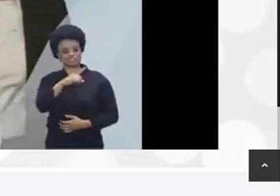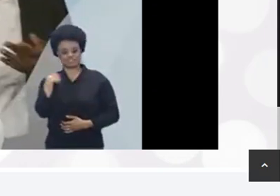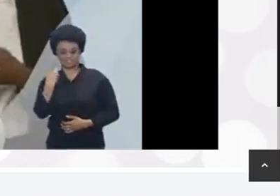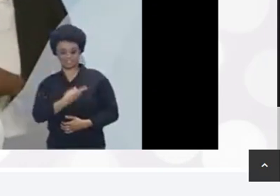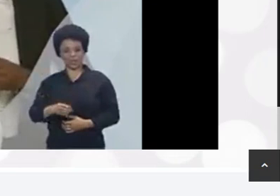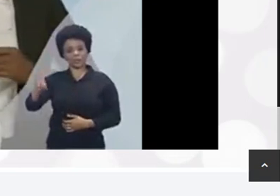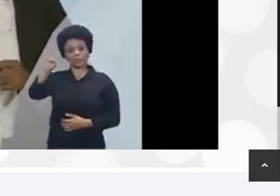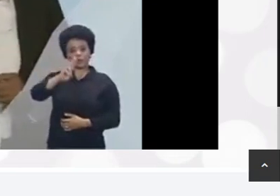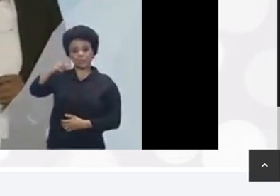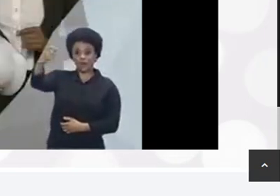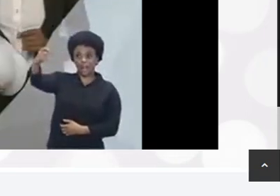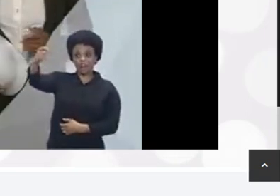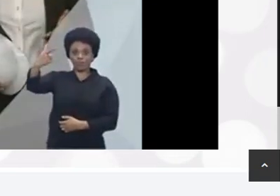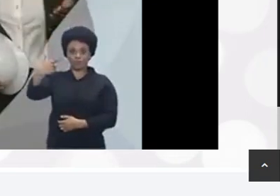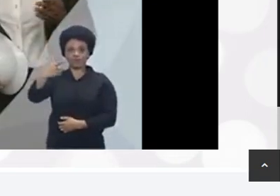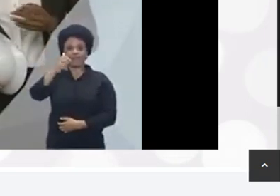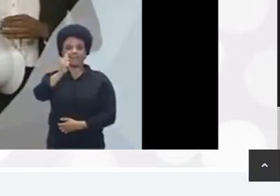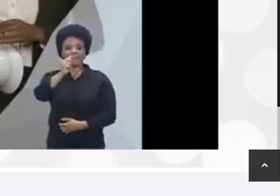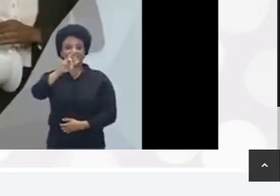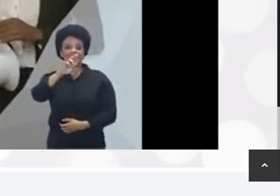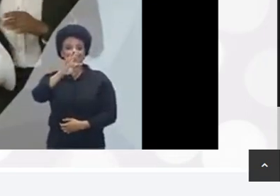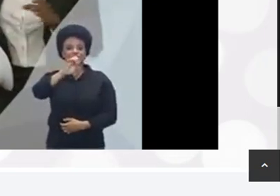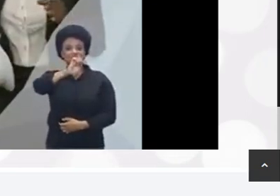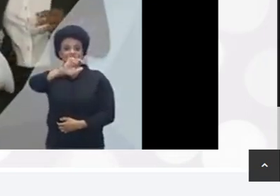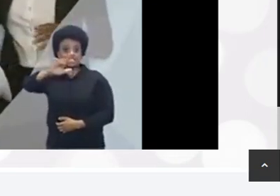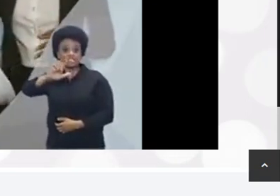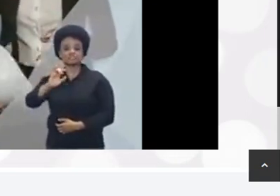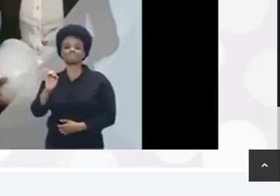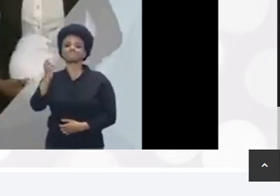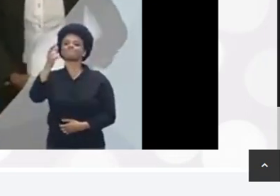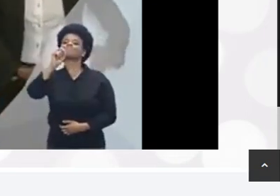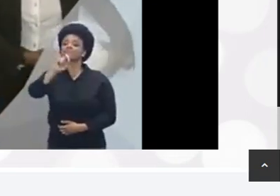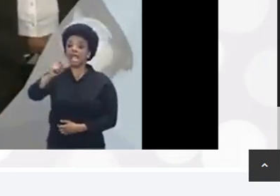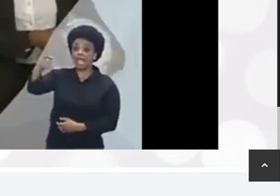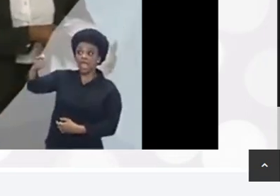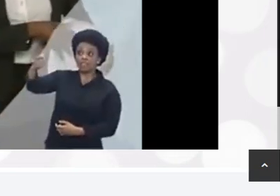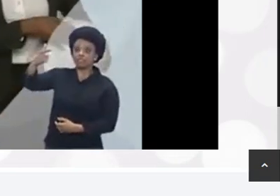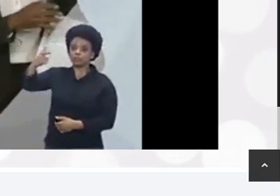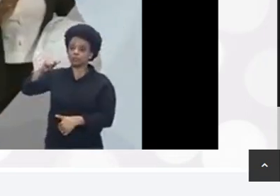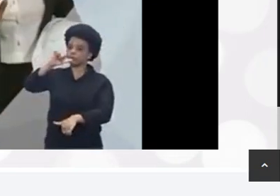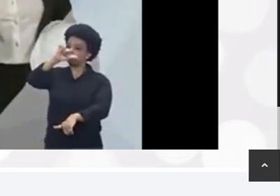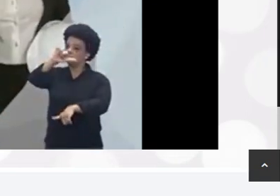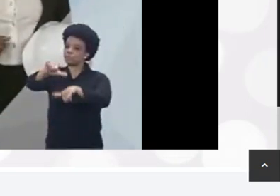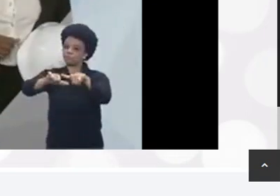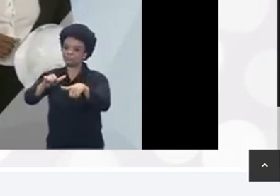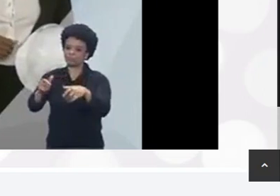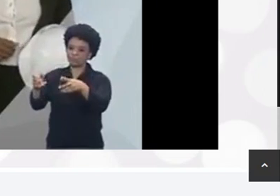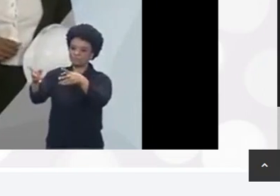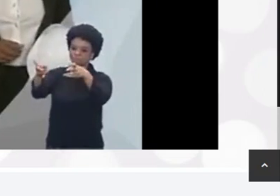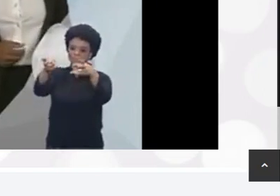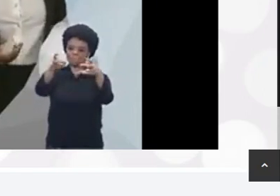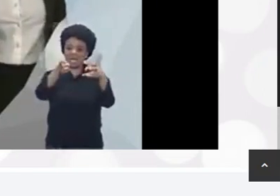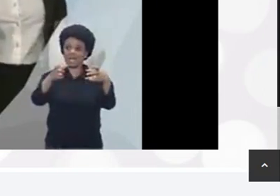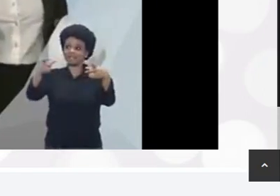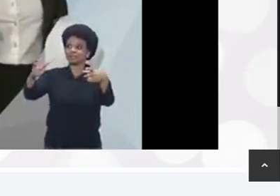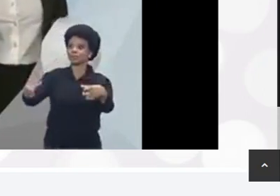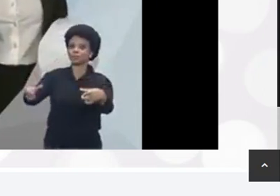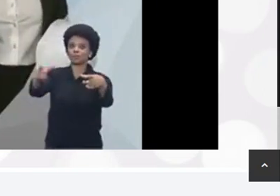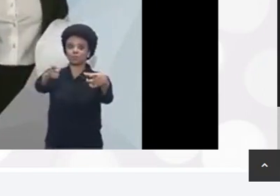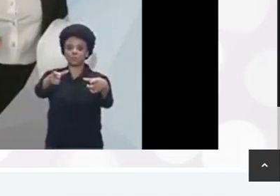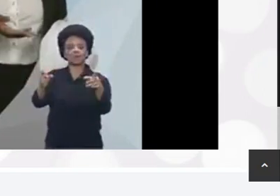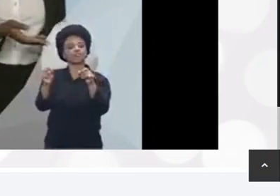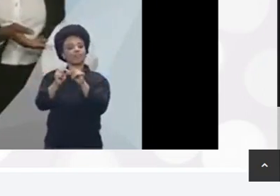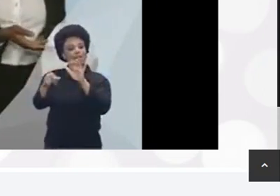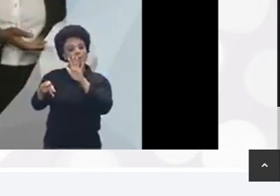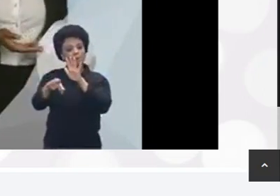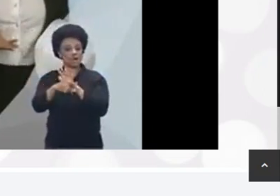natural e artificial. Isso acontece porque a luz é capaz de alterar a nossa percepção do espaço, definindo